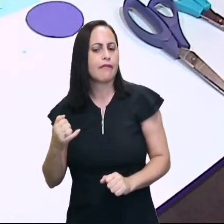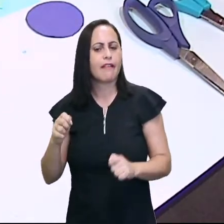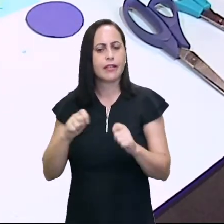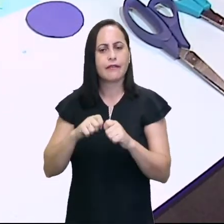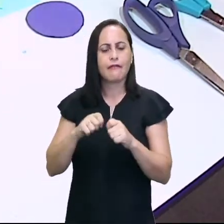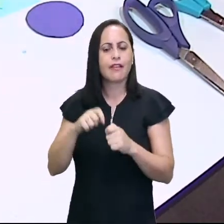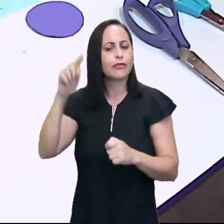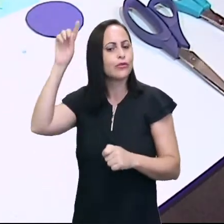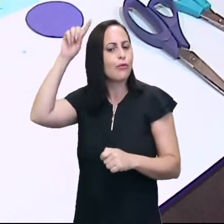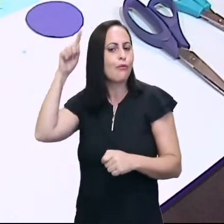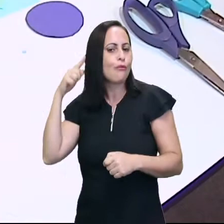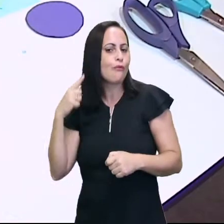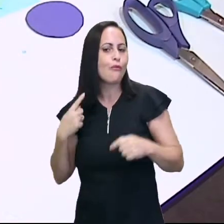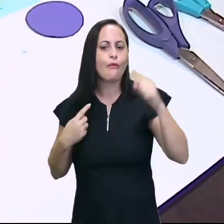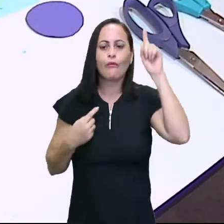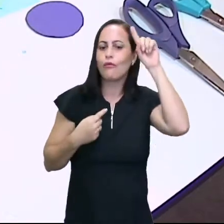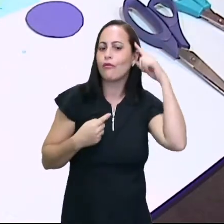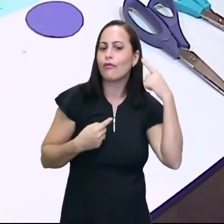cabelo.